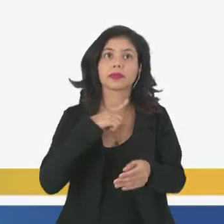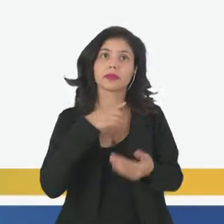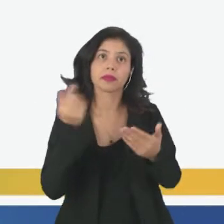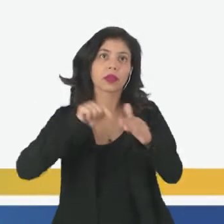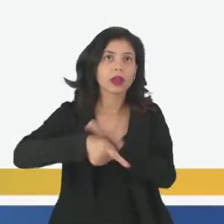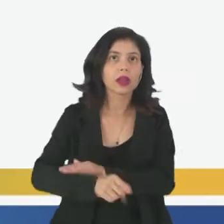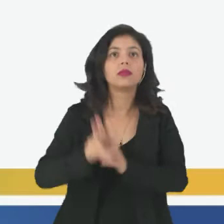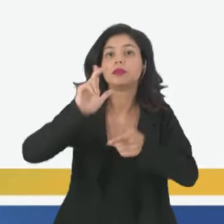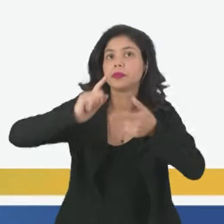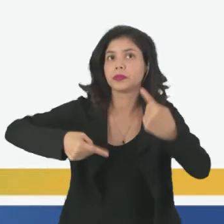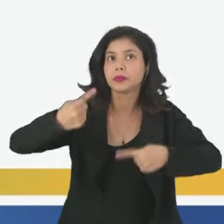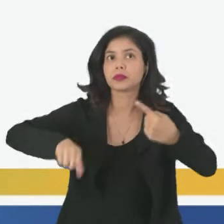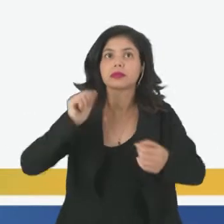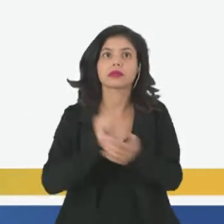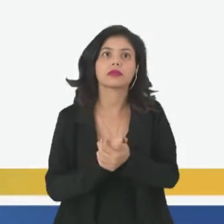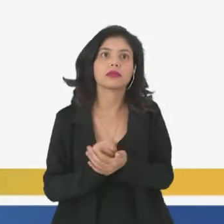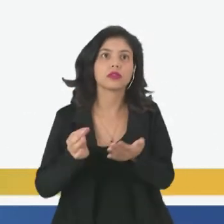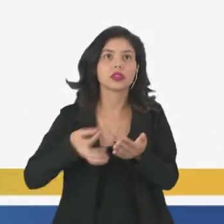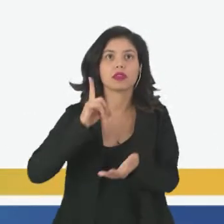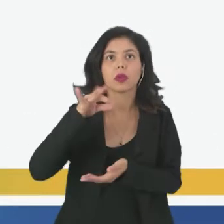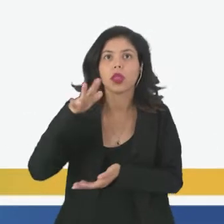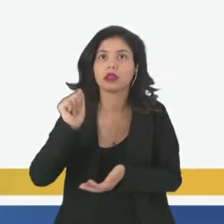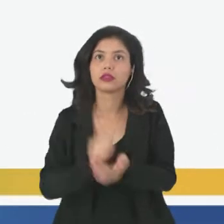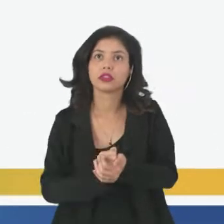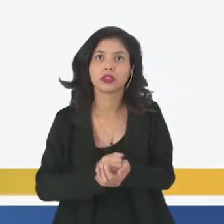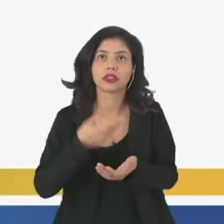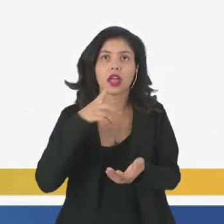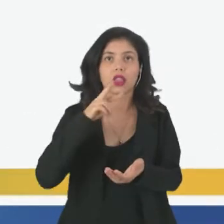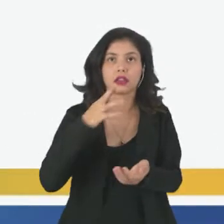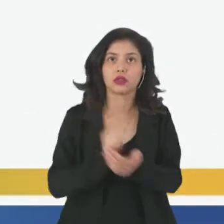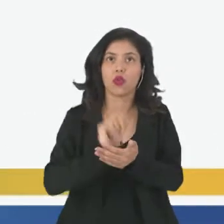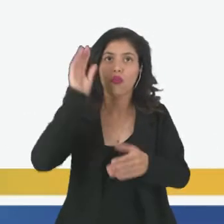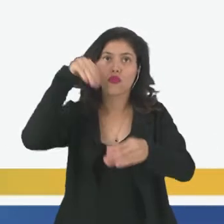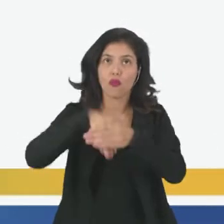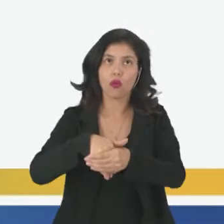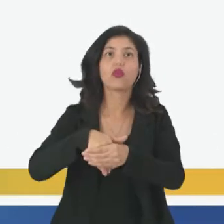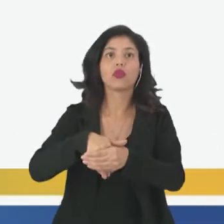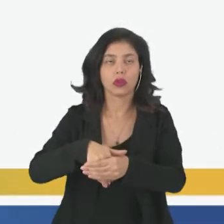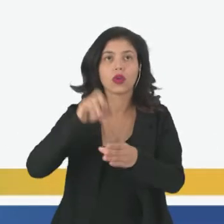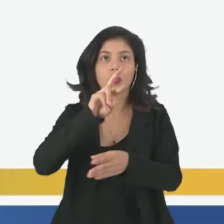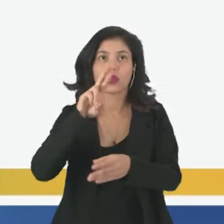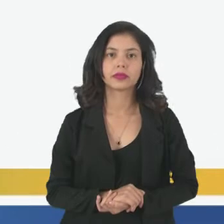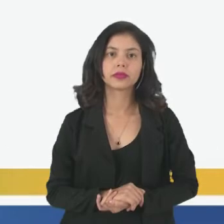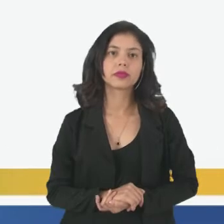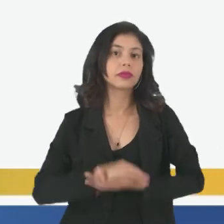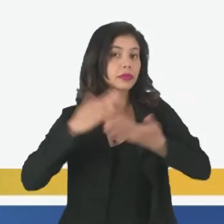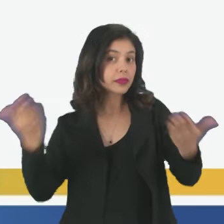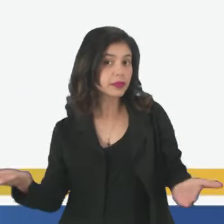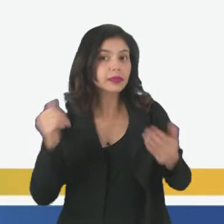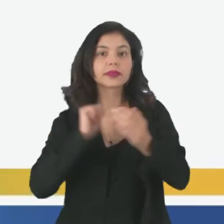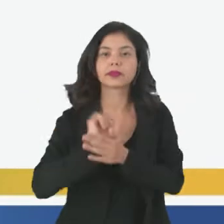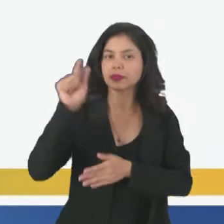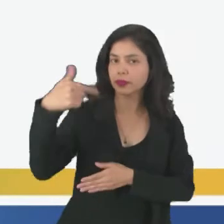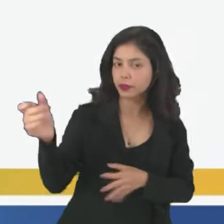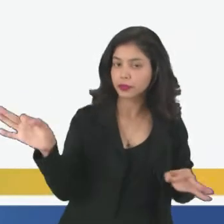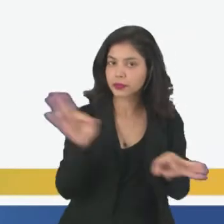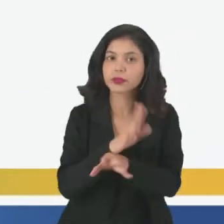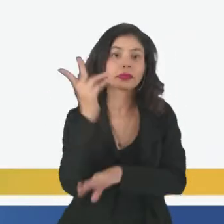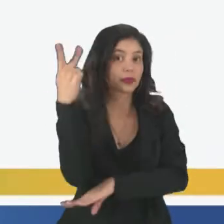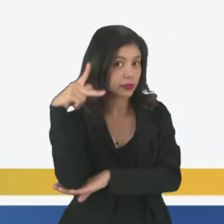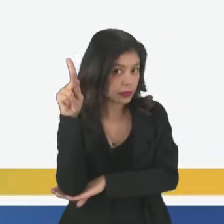exemplificadas dentro da política do café com leite, ou do voto de cabresto, ou do próprio coronelismo, certo? Então, após todo esse